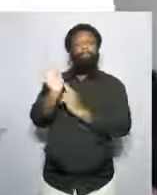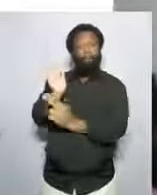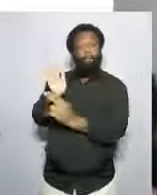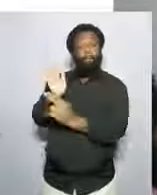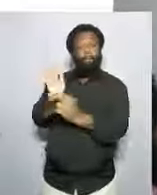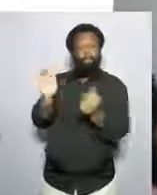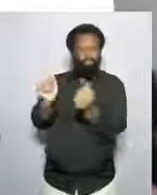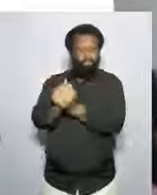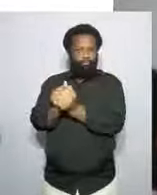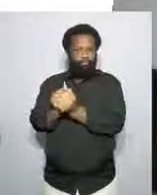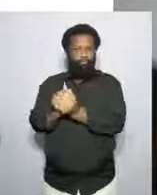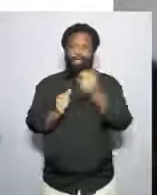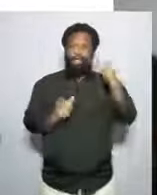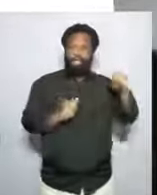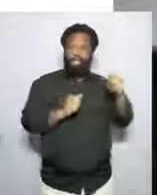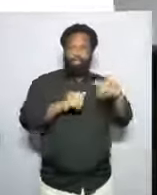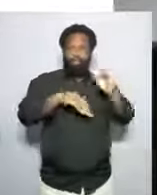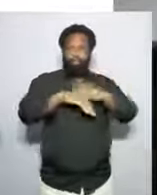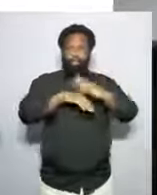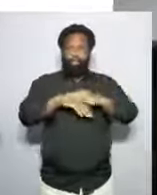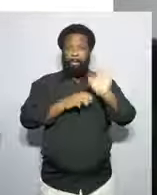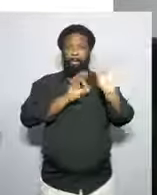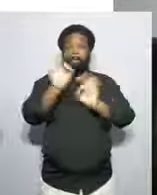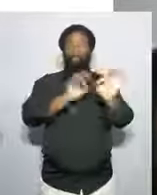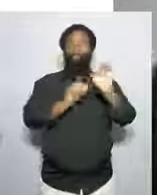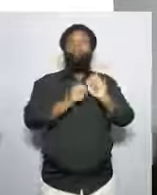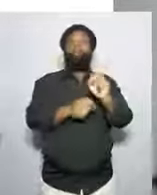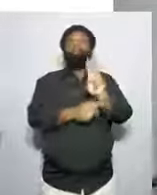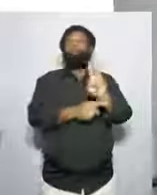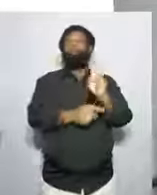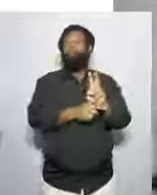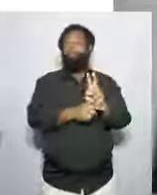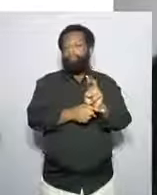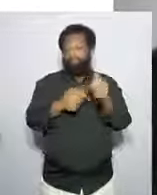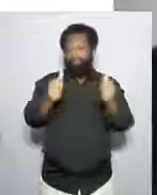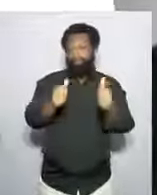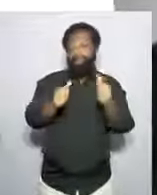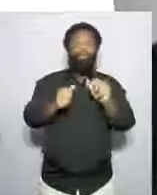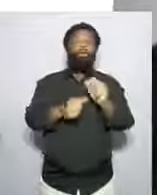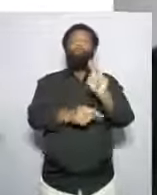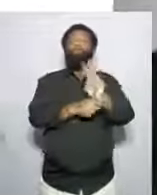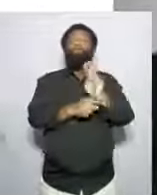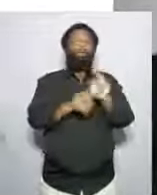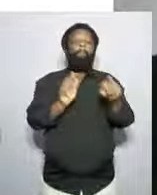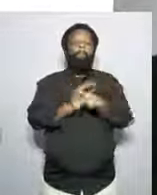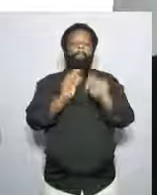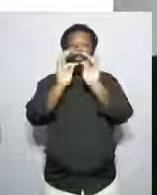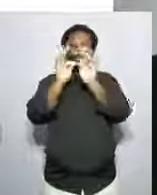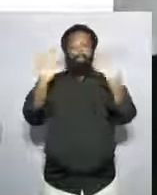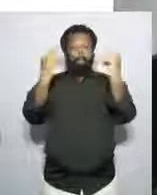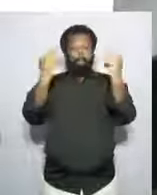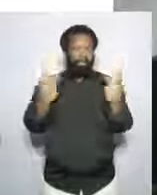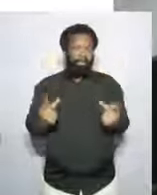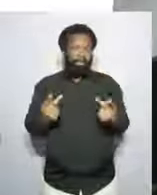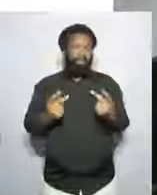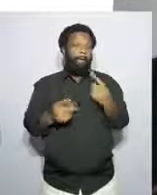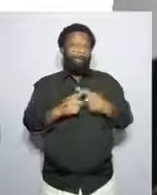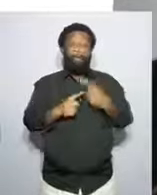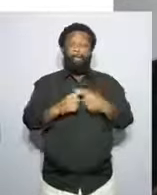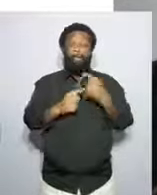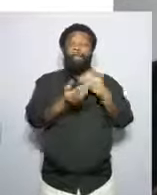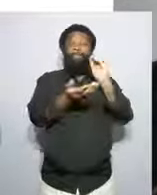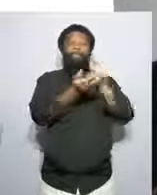ao lado. Isso aqui que eu fiz é um esboço. Tudo bem? Isso aqui é um esboço da tabela periódica, porque